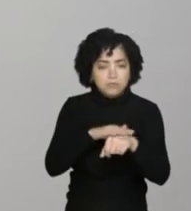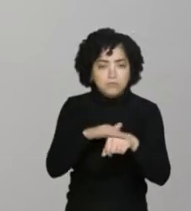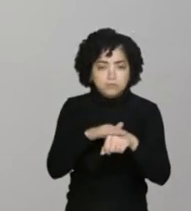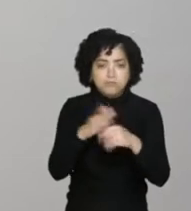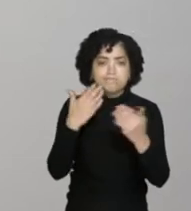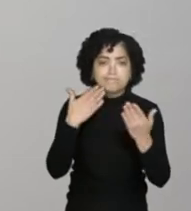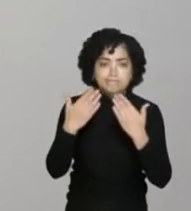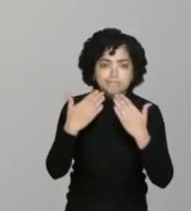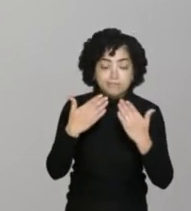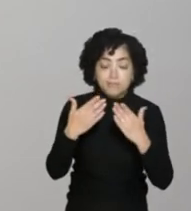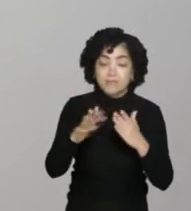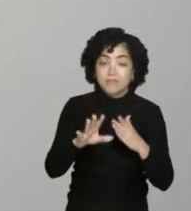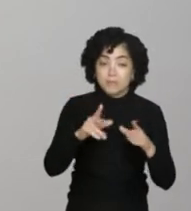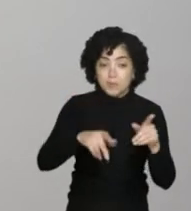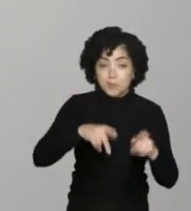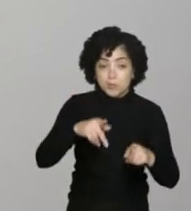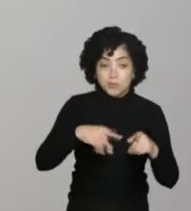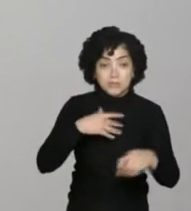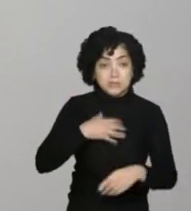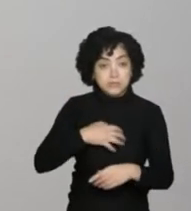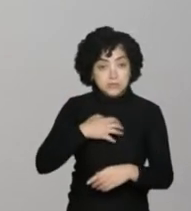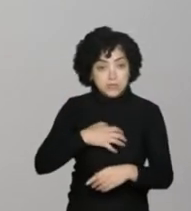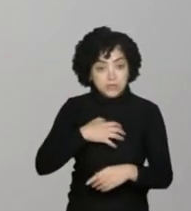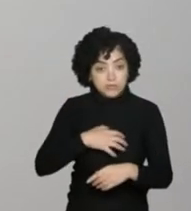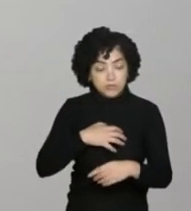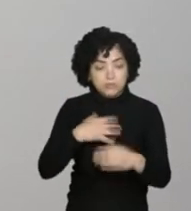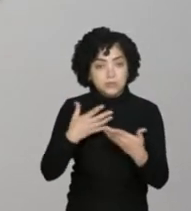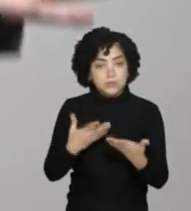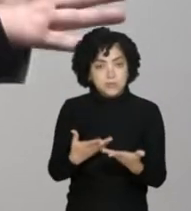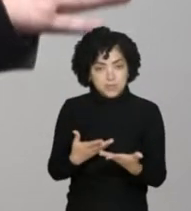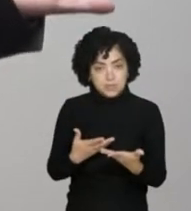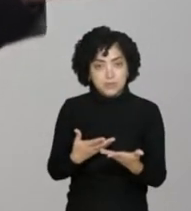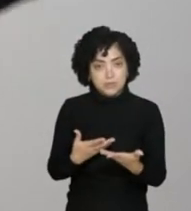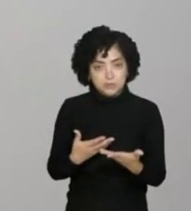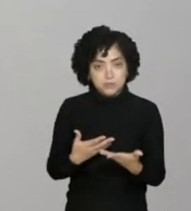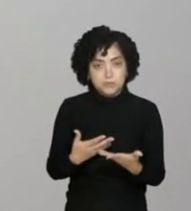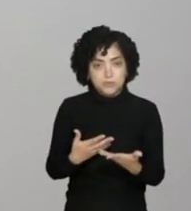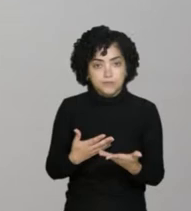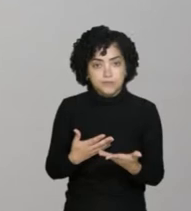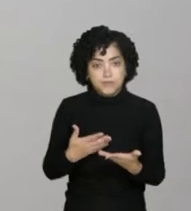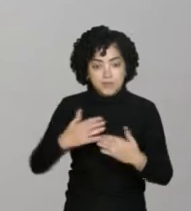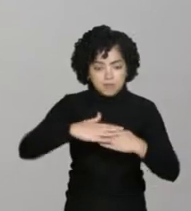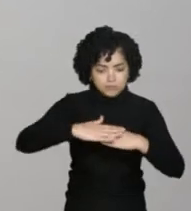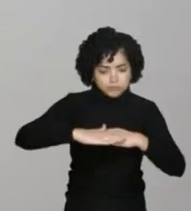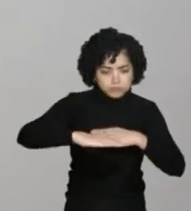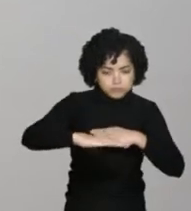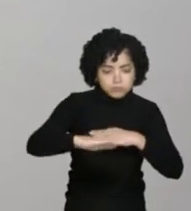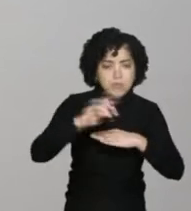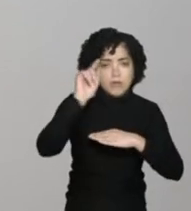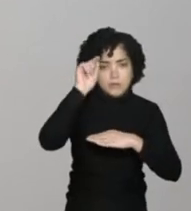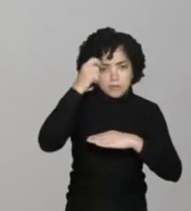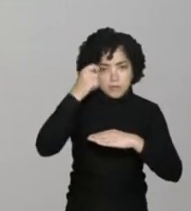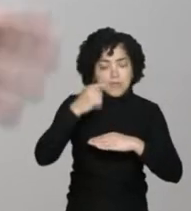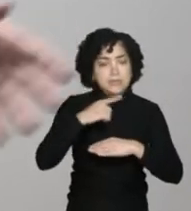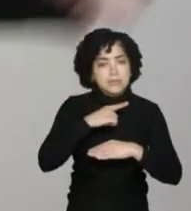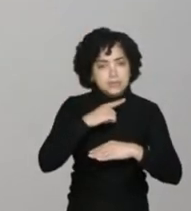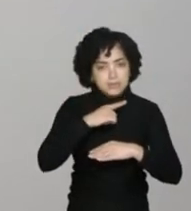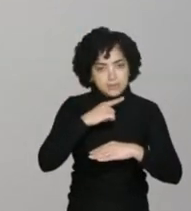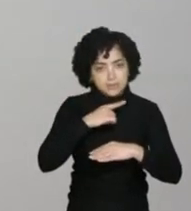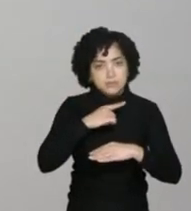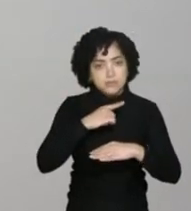muito revoltado, porque, segundo no Google, essa nossa rodovia já foi asfaltada. Já